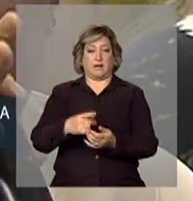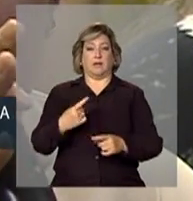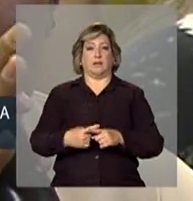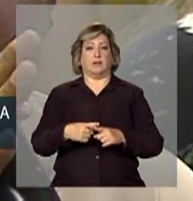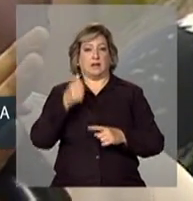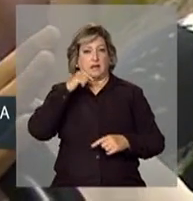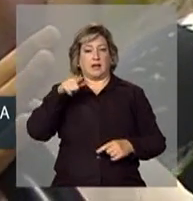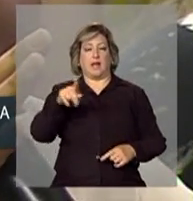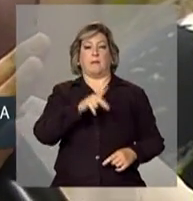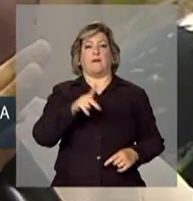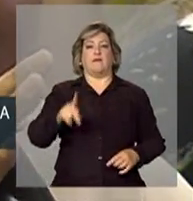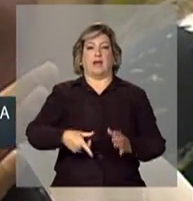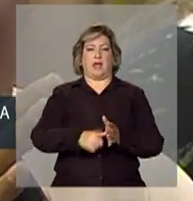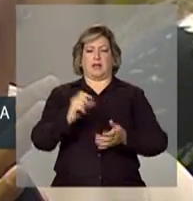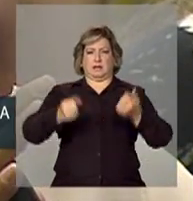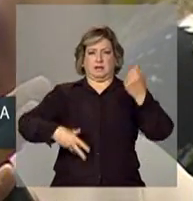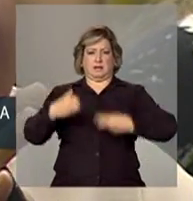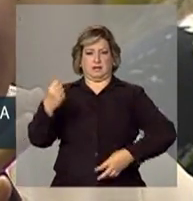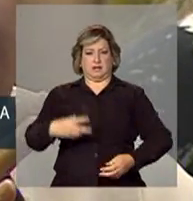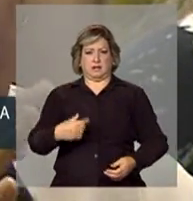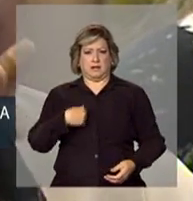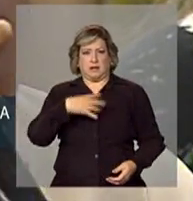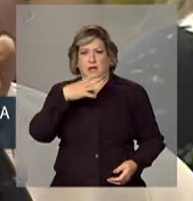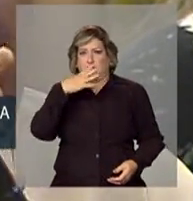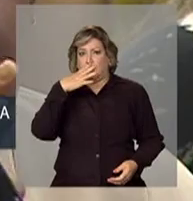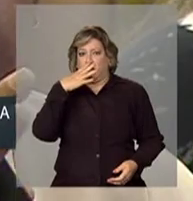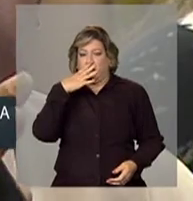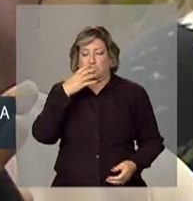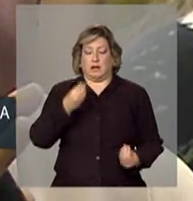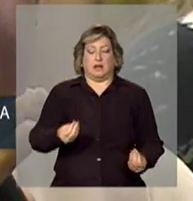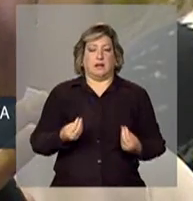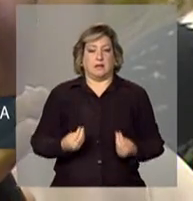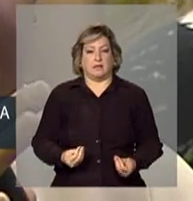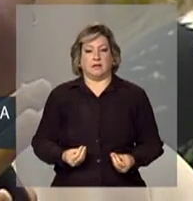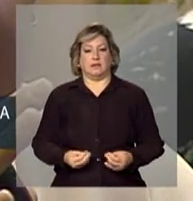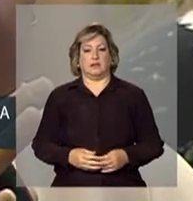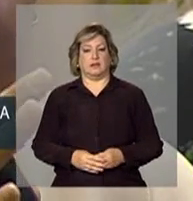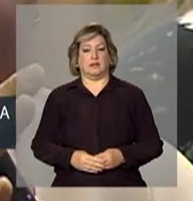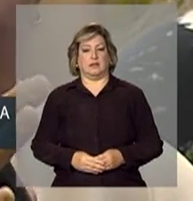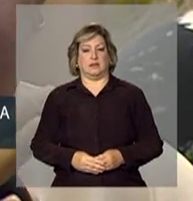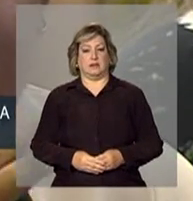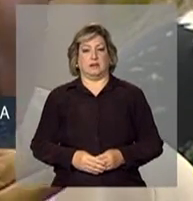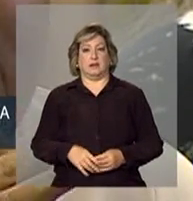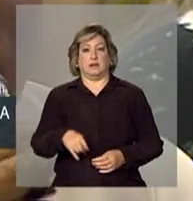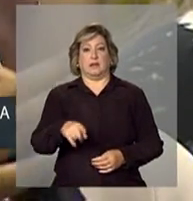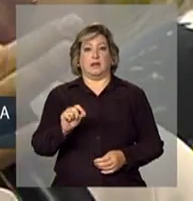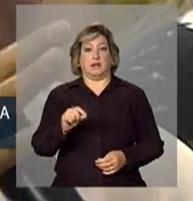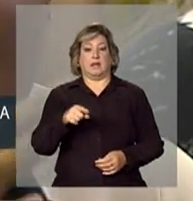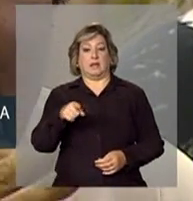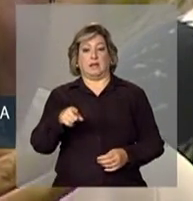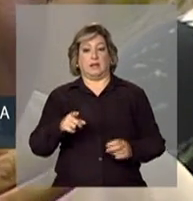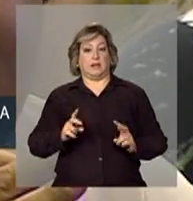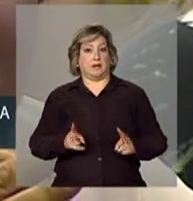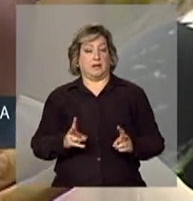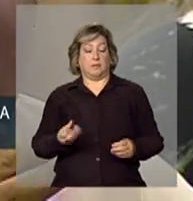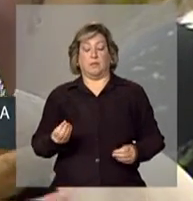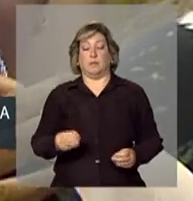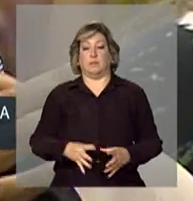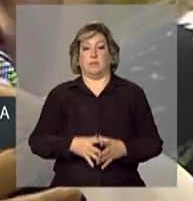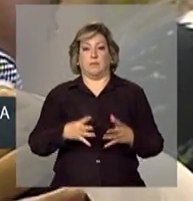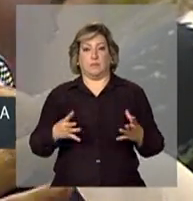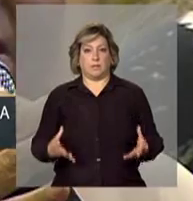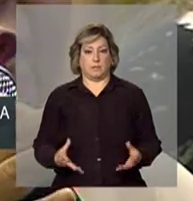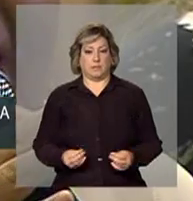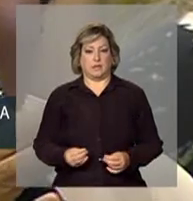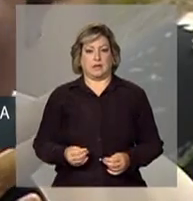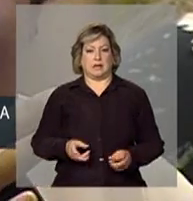professora doutora Heloísa ali, foi assim, a senhora nunca... É pouco, a senhora sempre é demais.